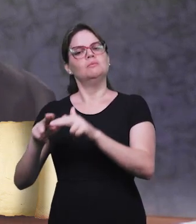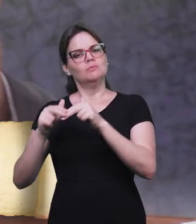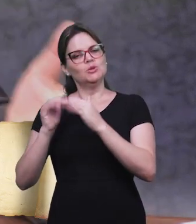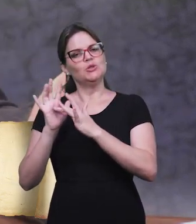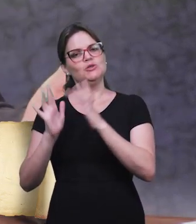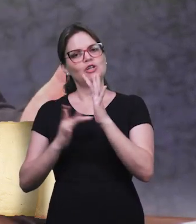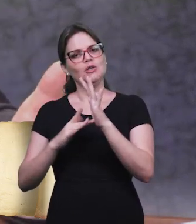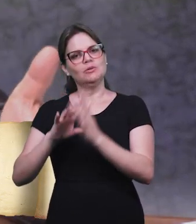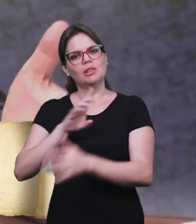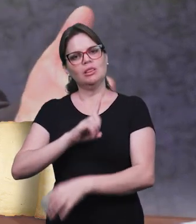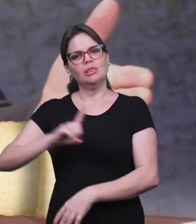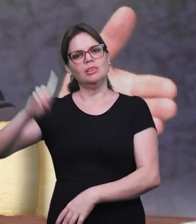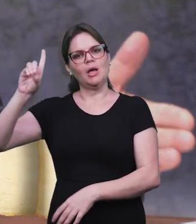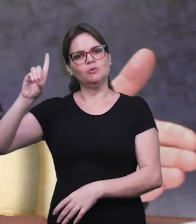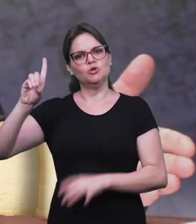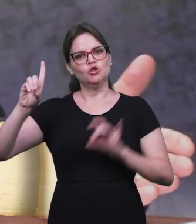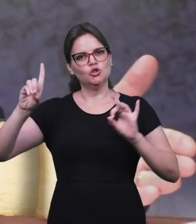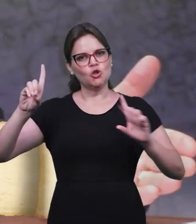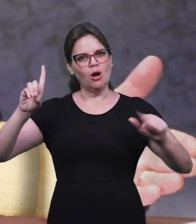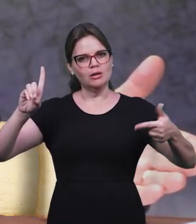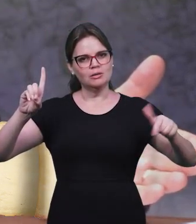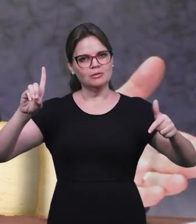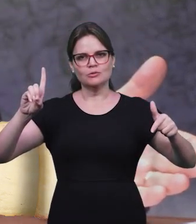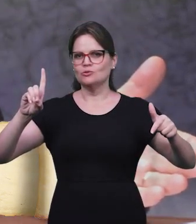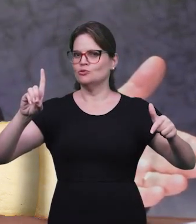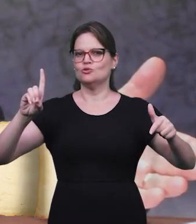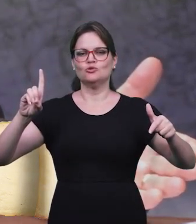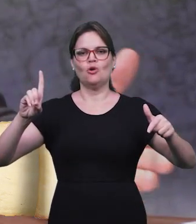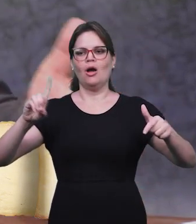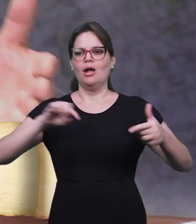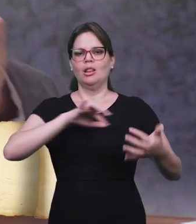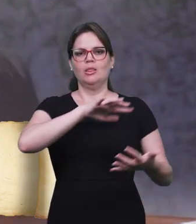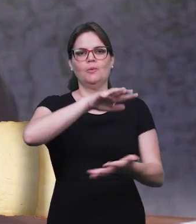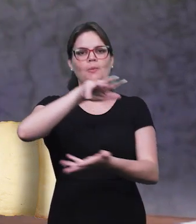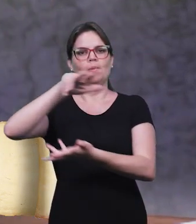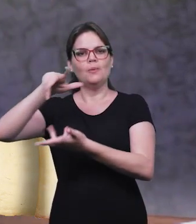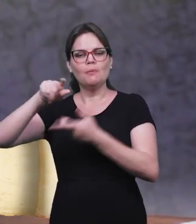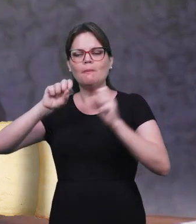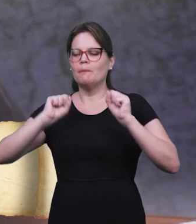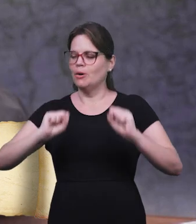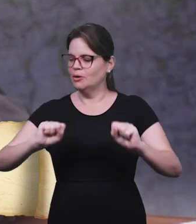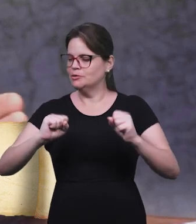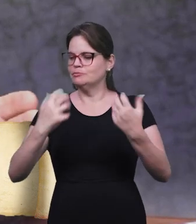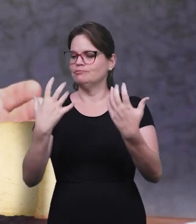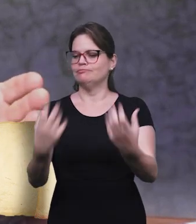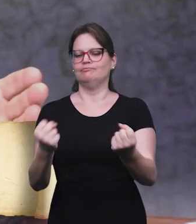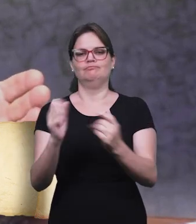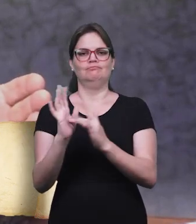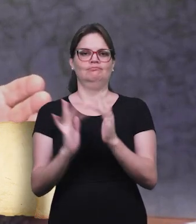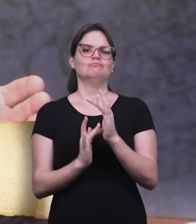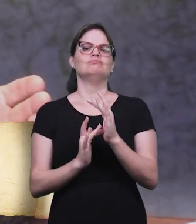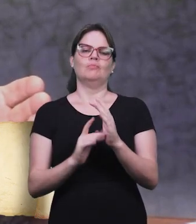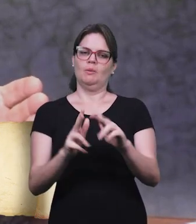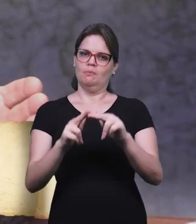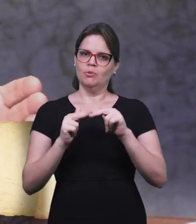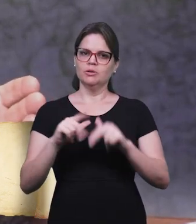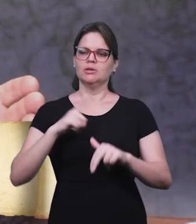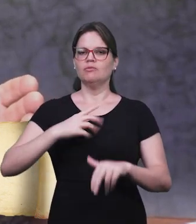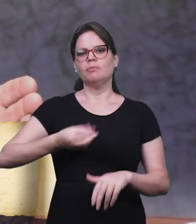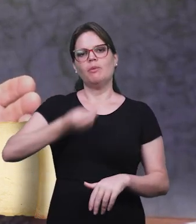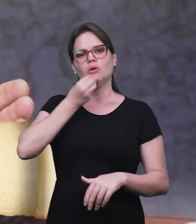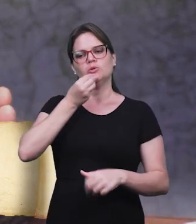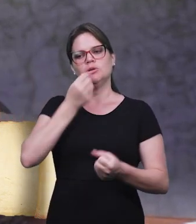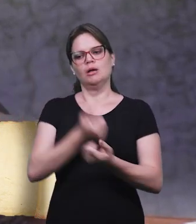do mundo todo, não é só Deus de Israel, foi o que o Senhor revelou. E a porta se abriu para